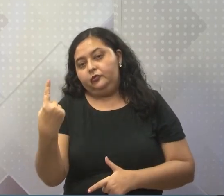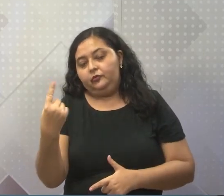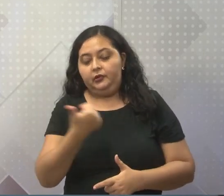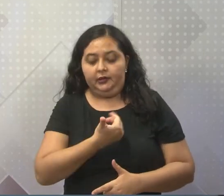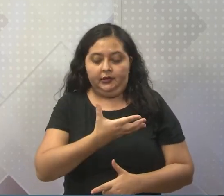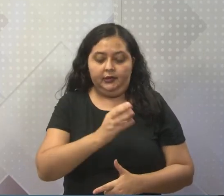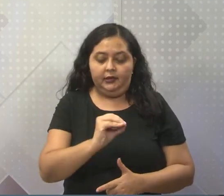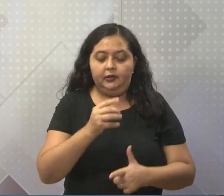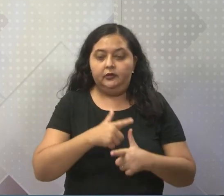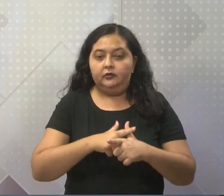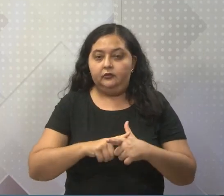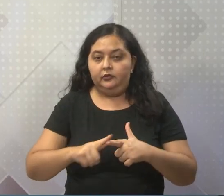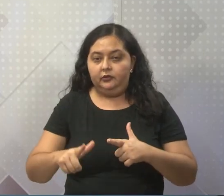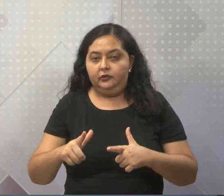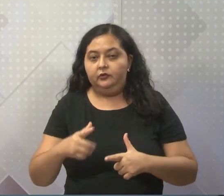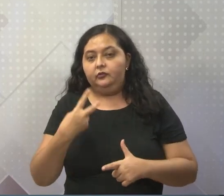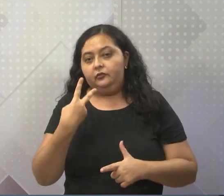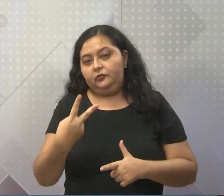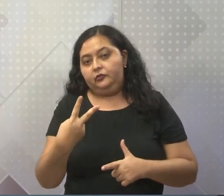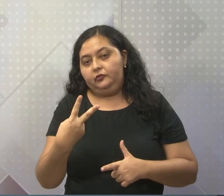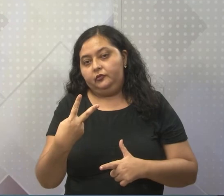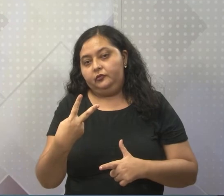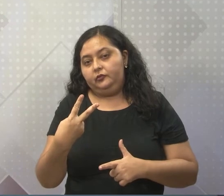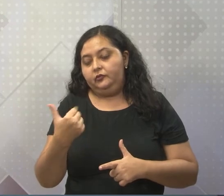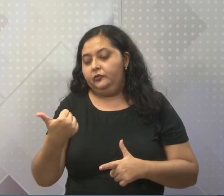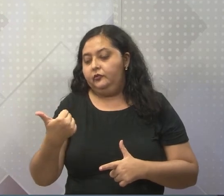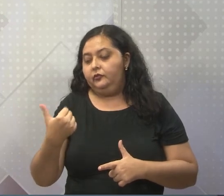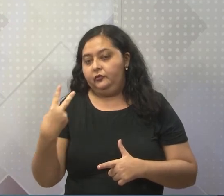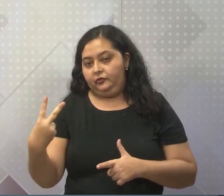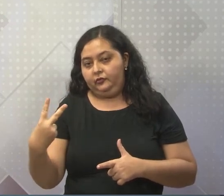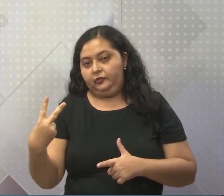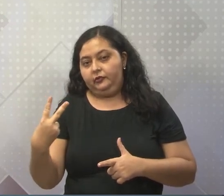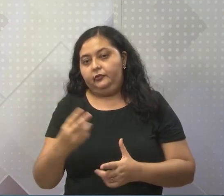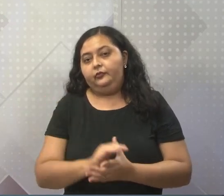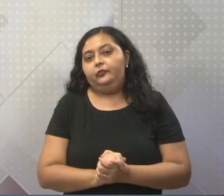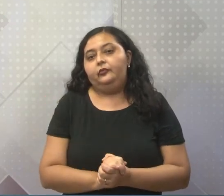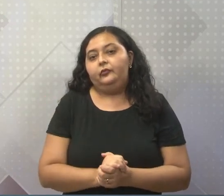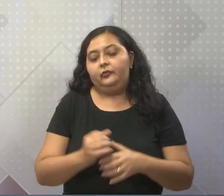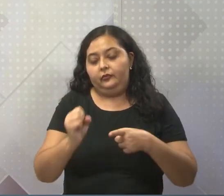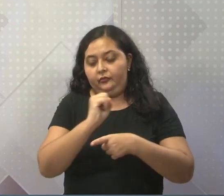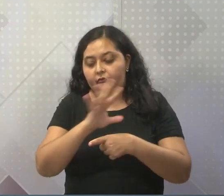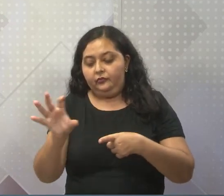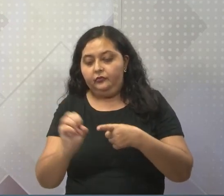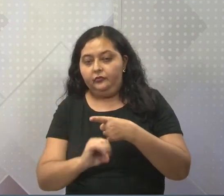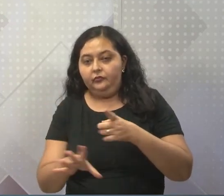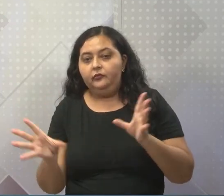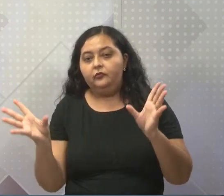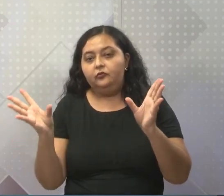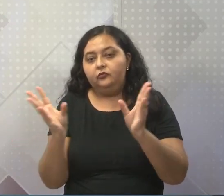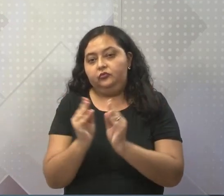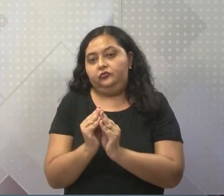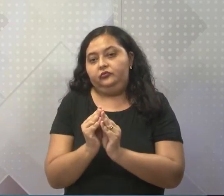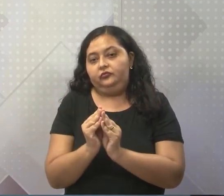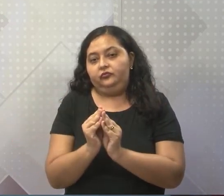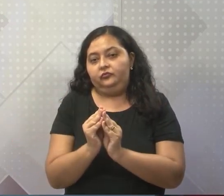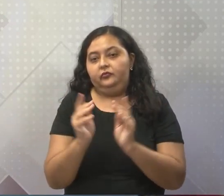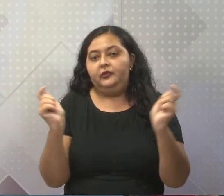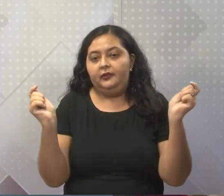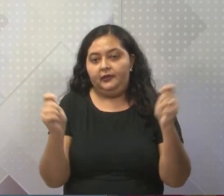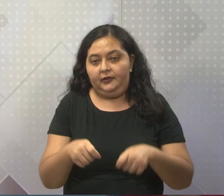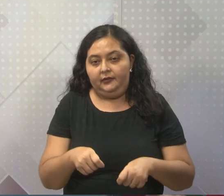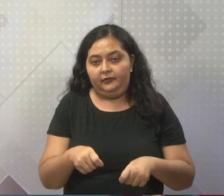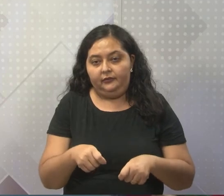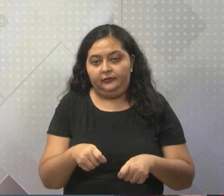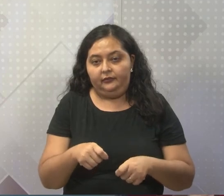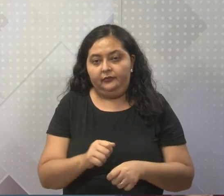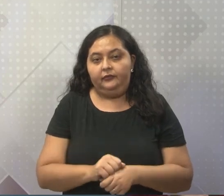E 10 dividido por 5? 2. Chegamos à nossa fração irredutível.